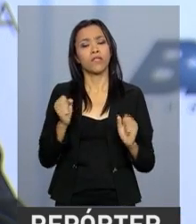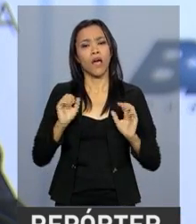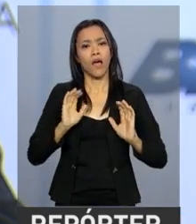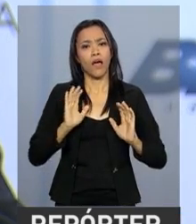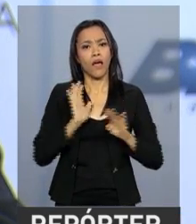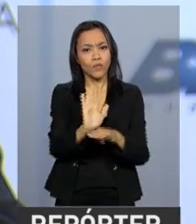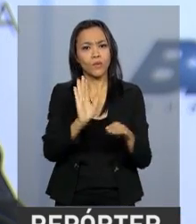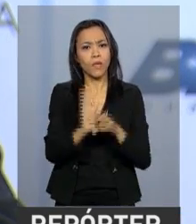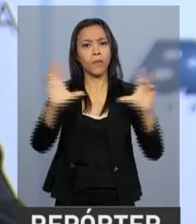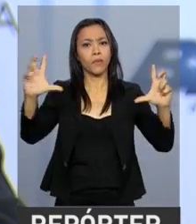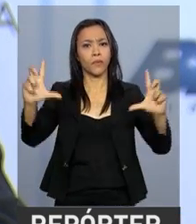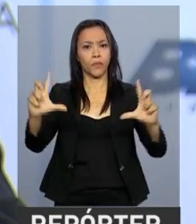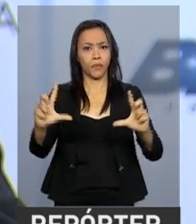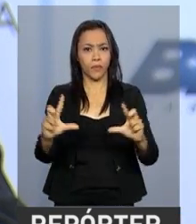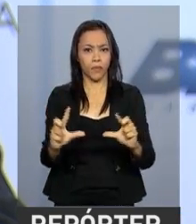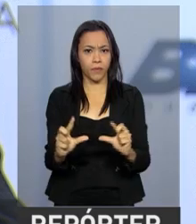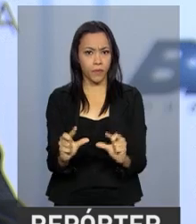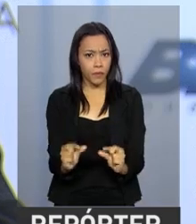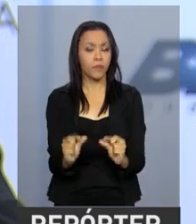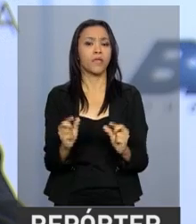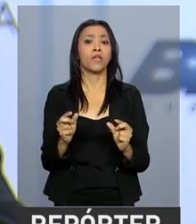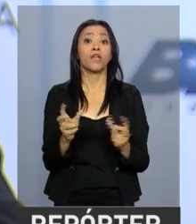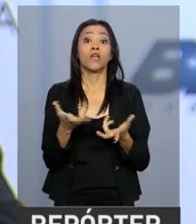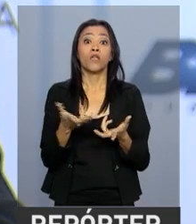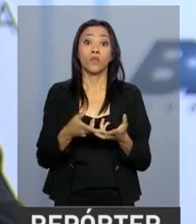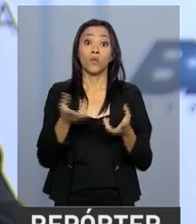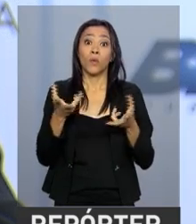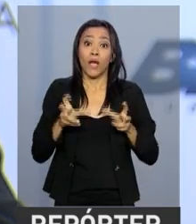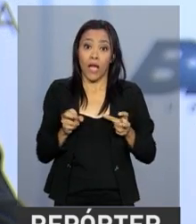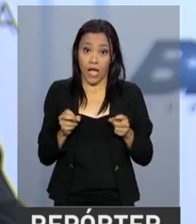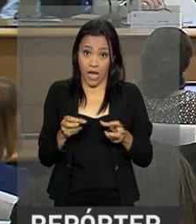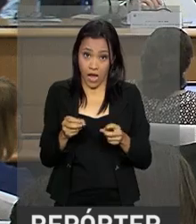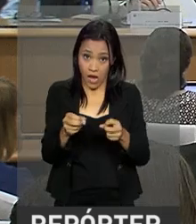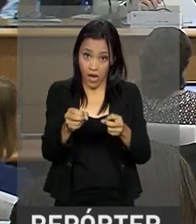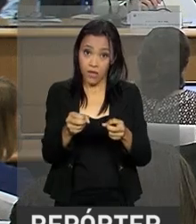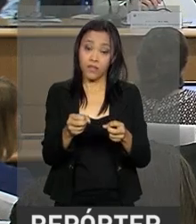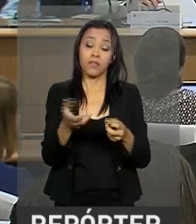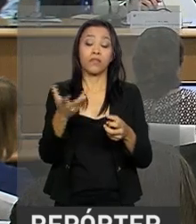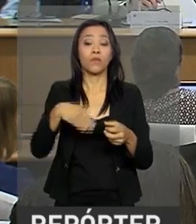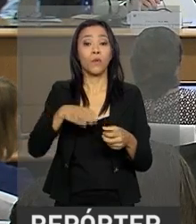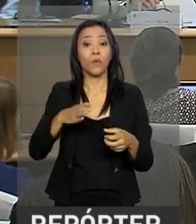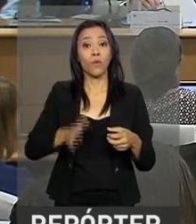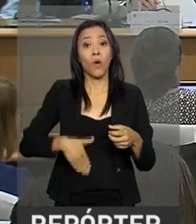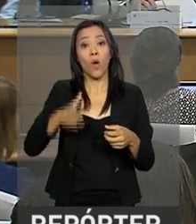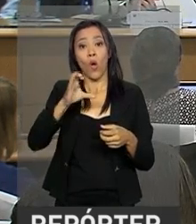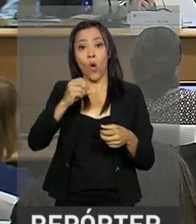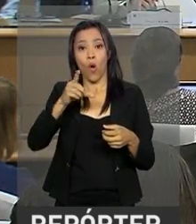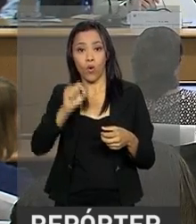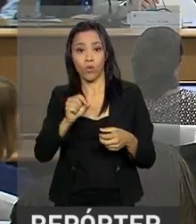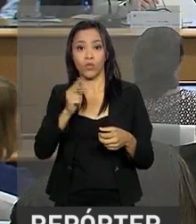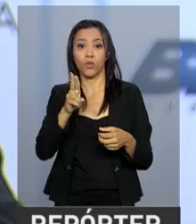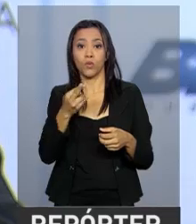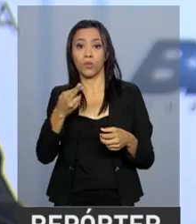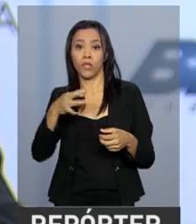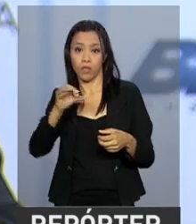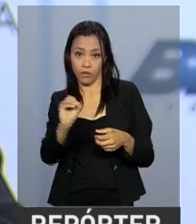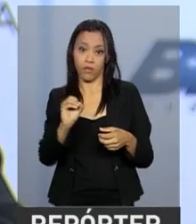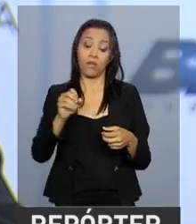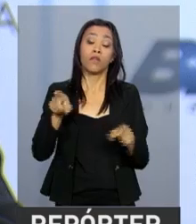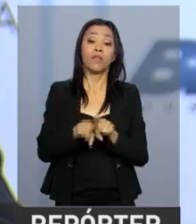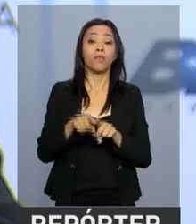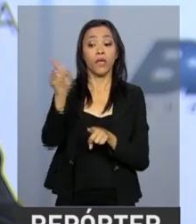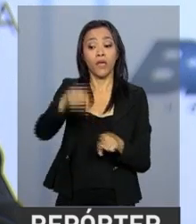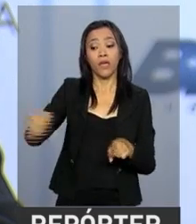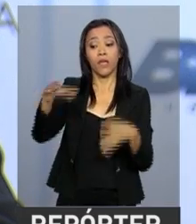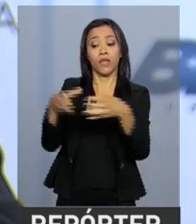diminuição do câncer do colo do útero e vulva nas mulheres. Os meninos também possibilitam